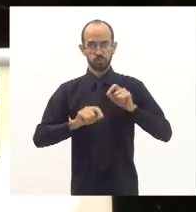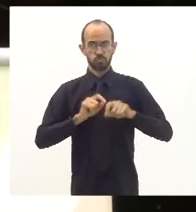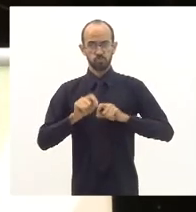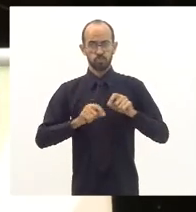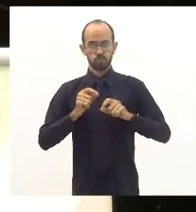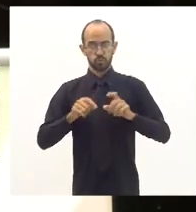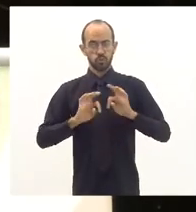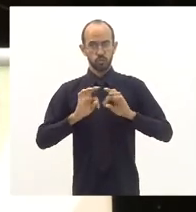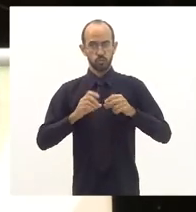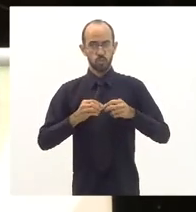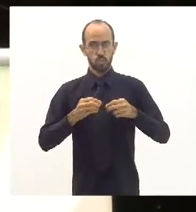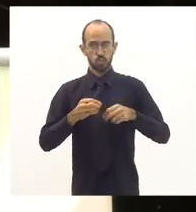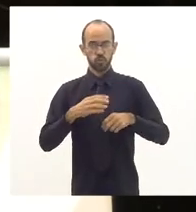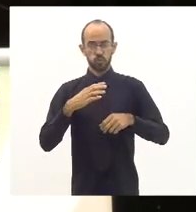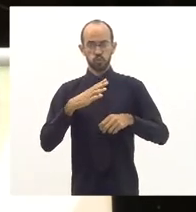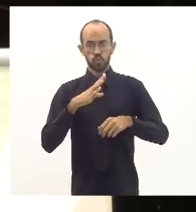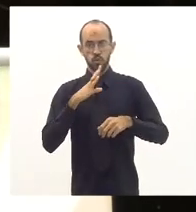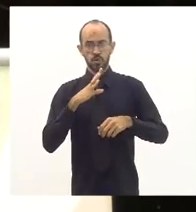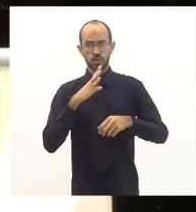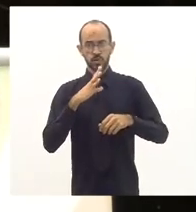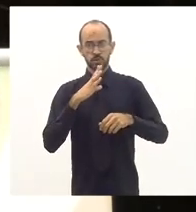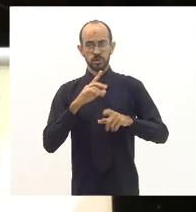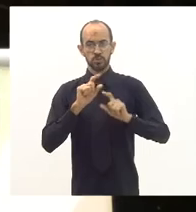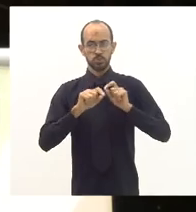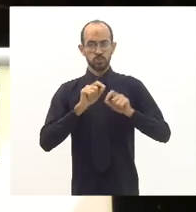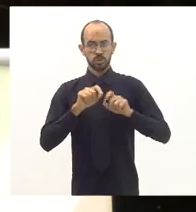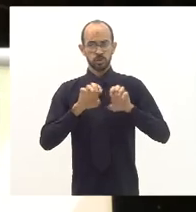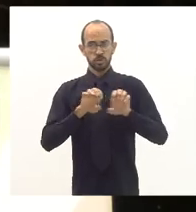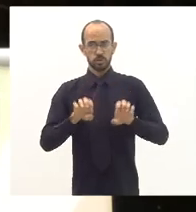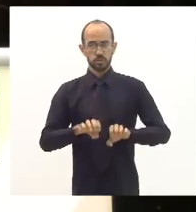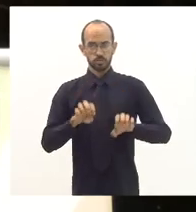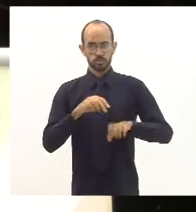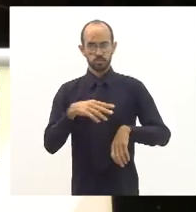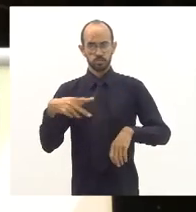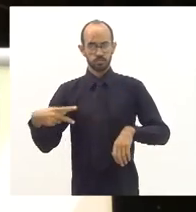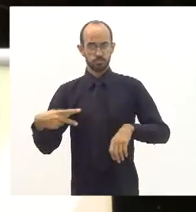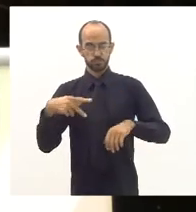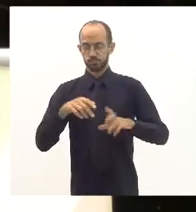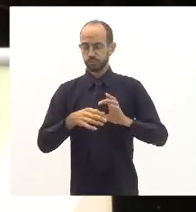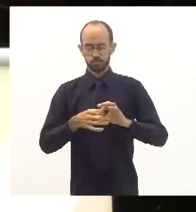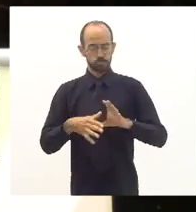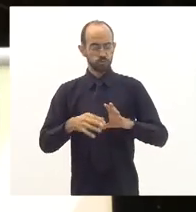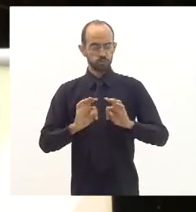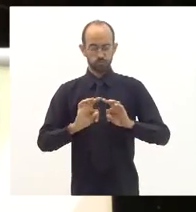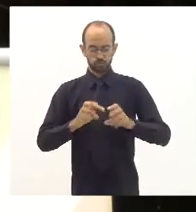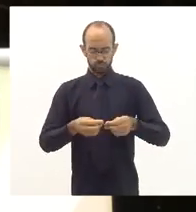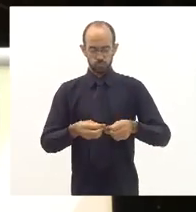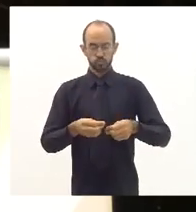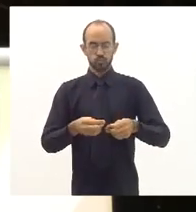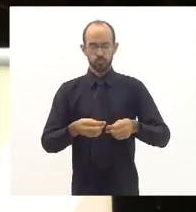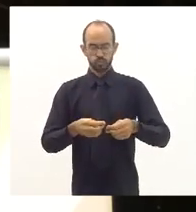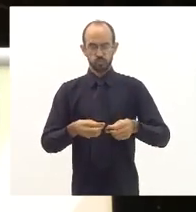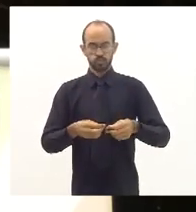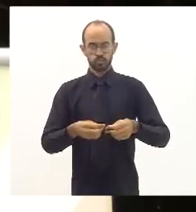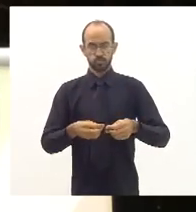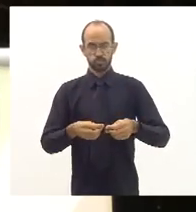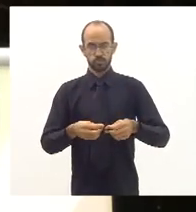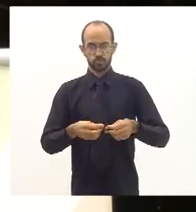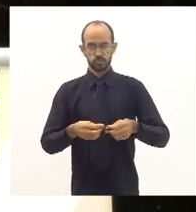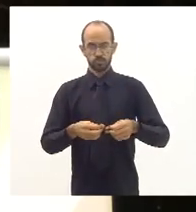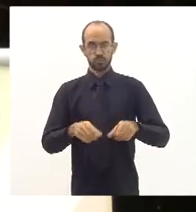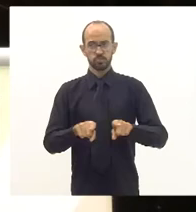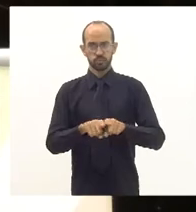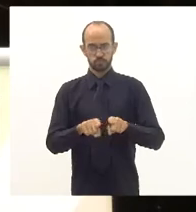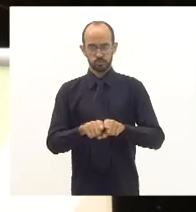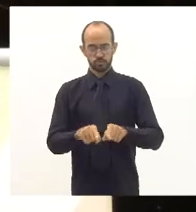todos conhecessem essa estrutura do Ministério Público, que está à disposição de todos. Temos